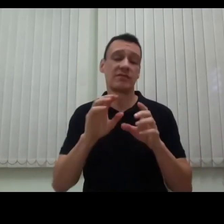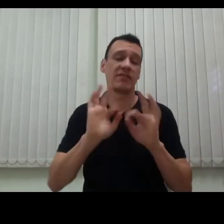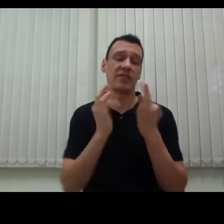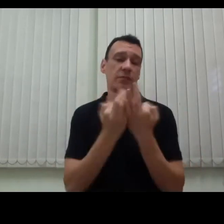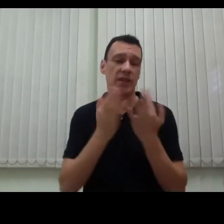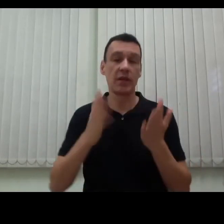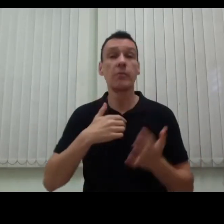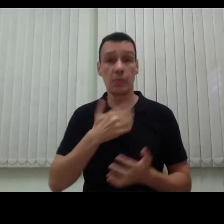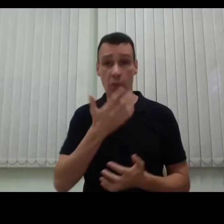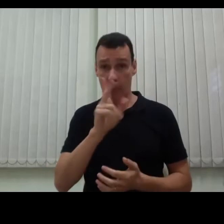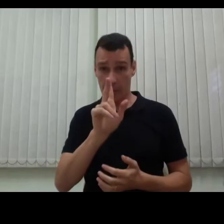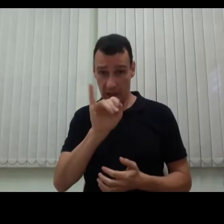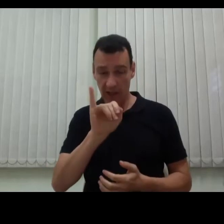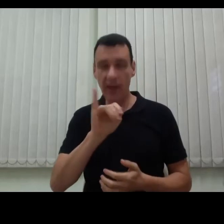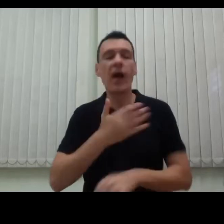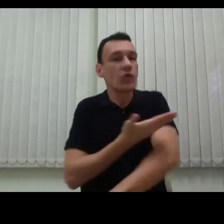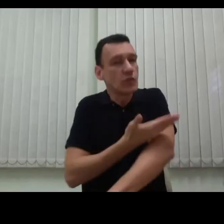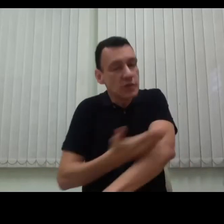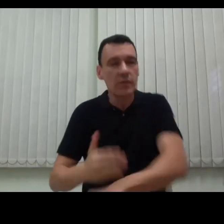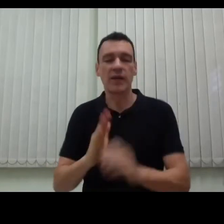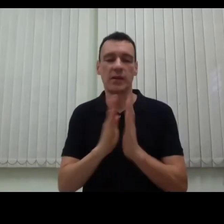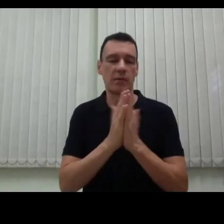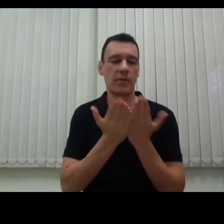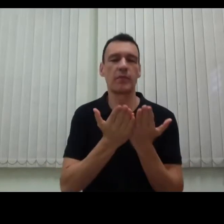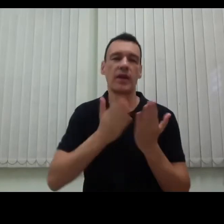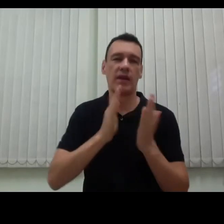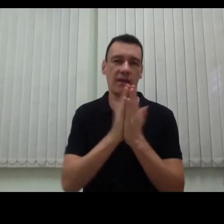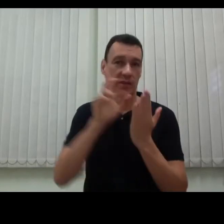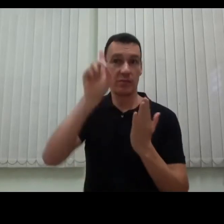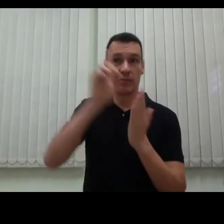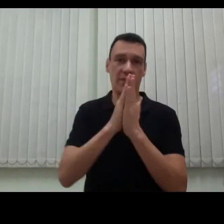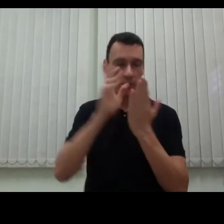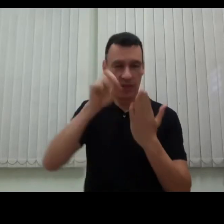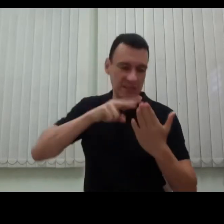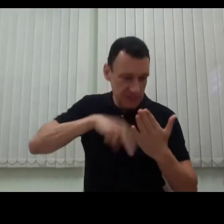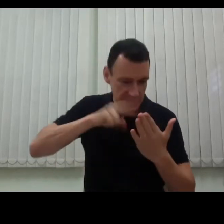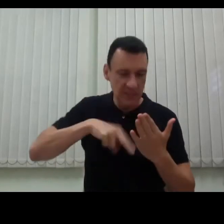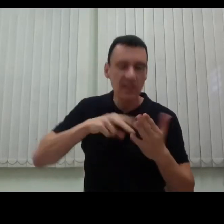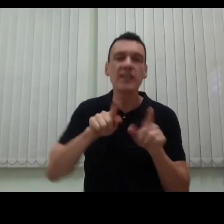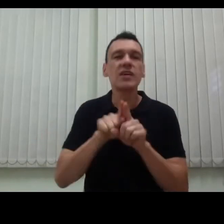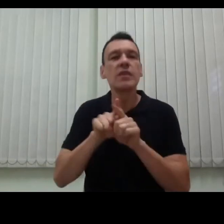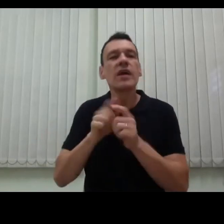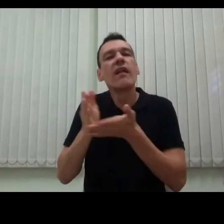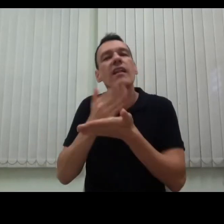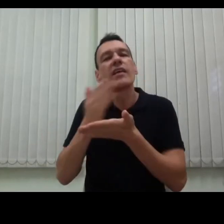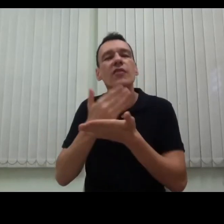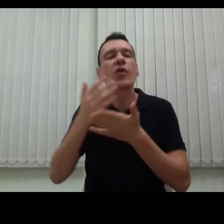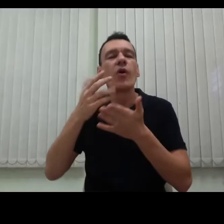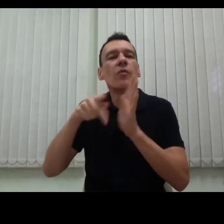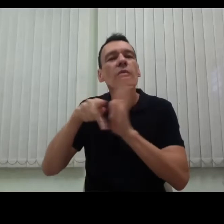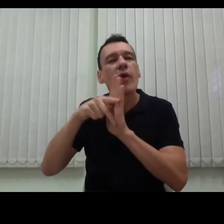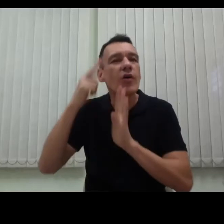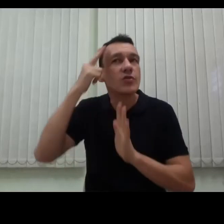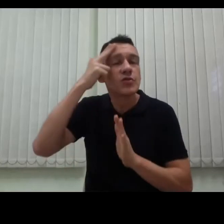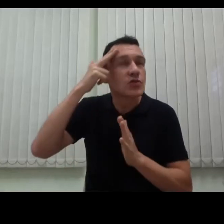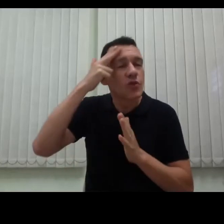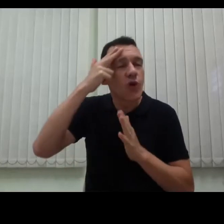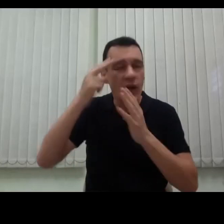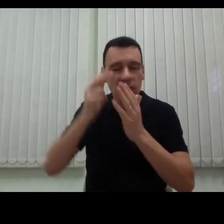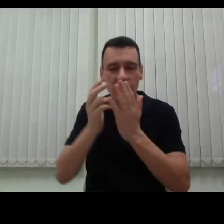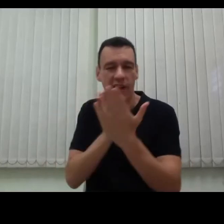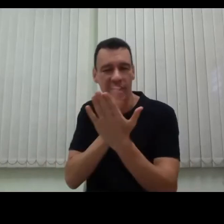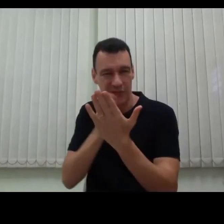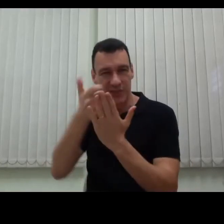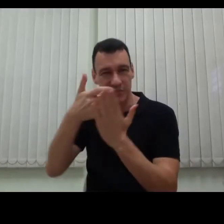Bíblia e de livros de interpretação de sonhos. A minha mãe, leitora de revistas.